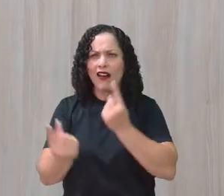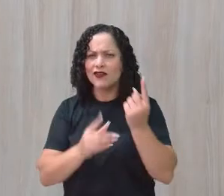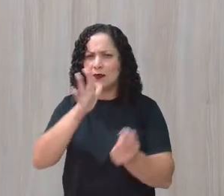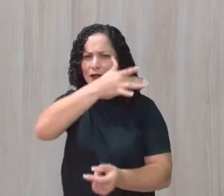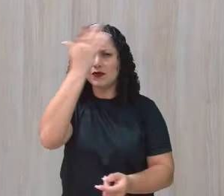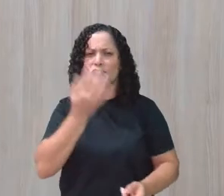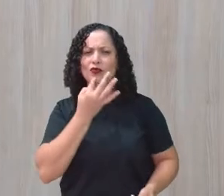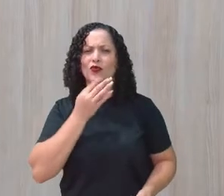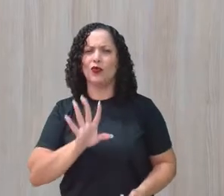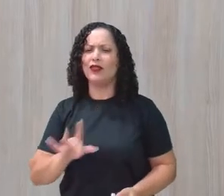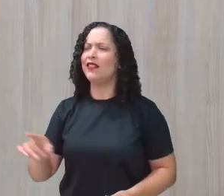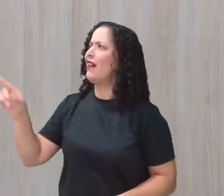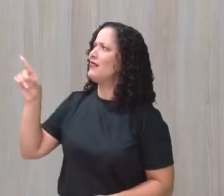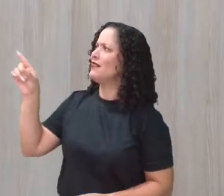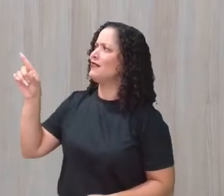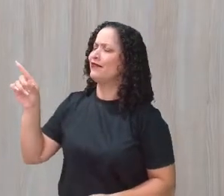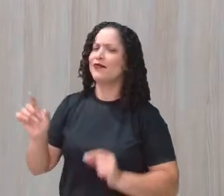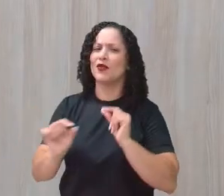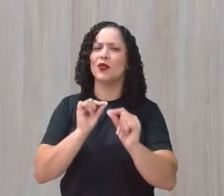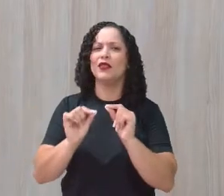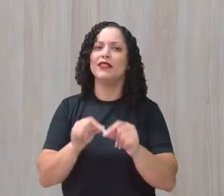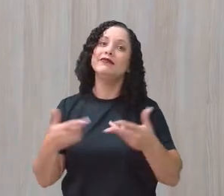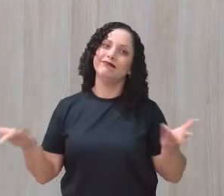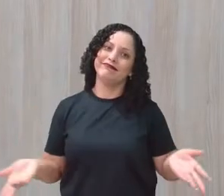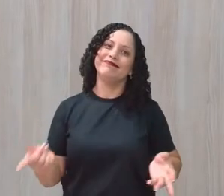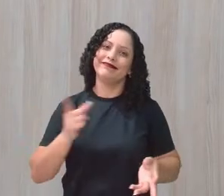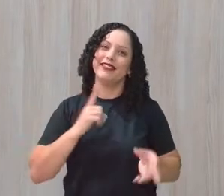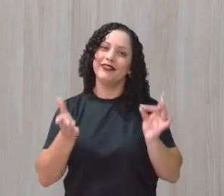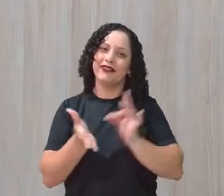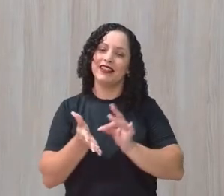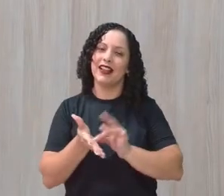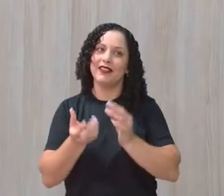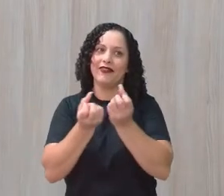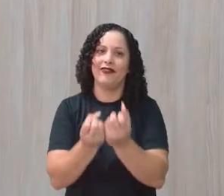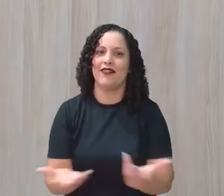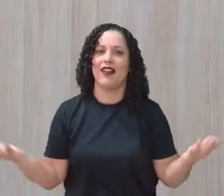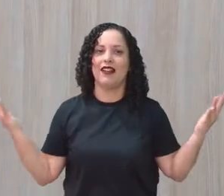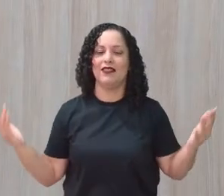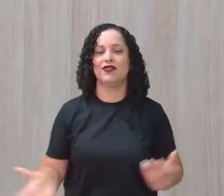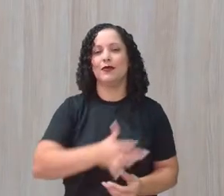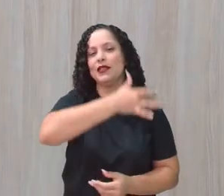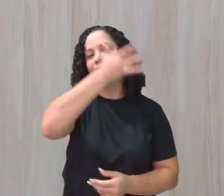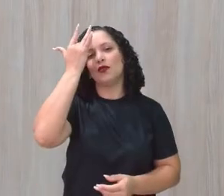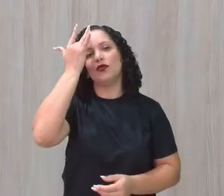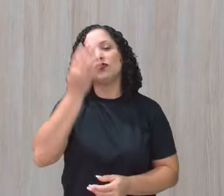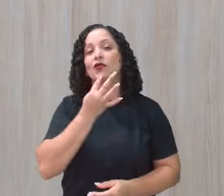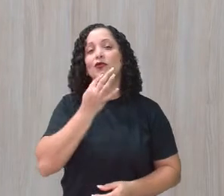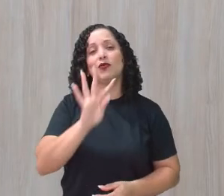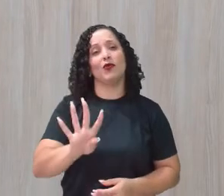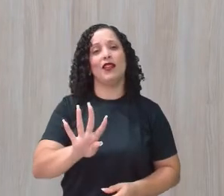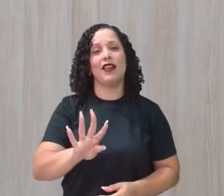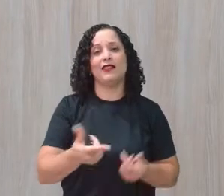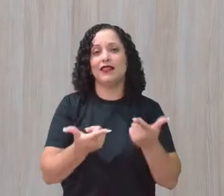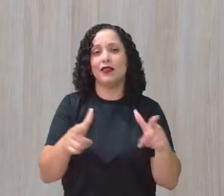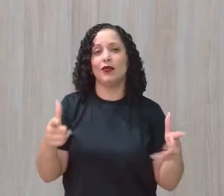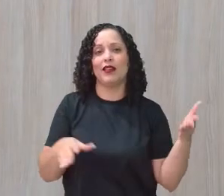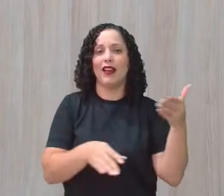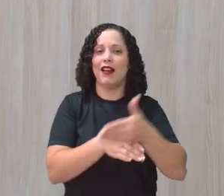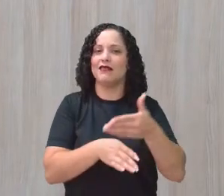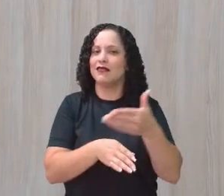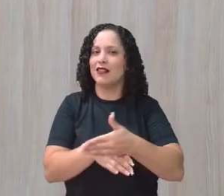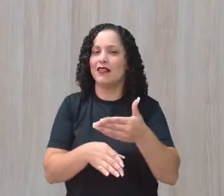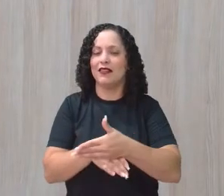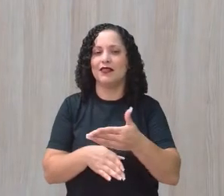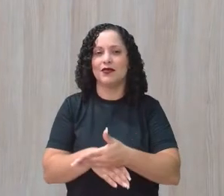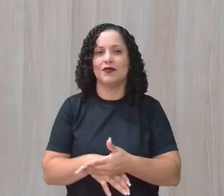Code? Tem, né, pessoal? Nem todo mundo tem esse acesso a essa